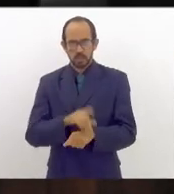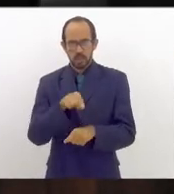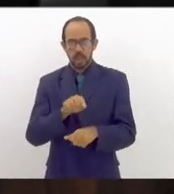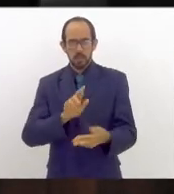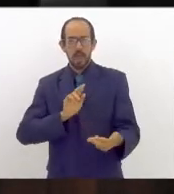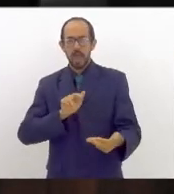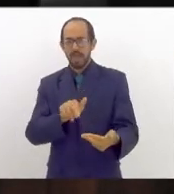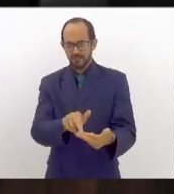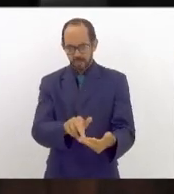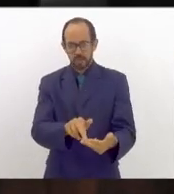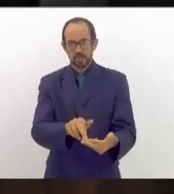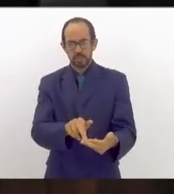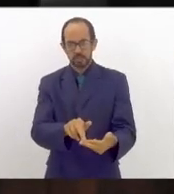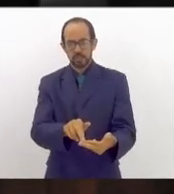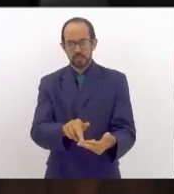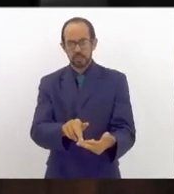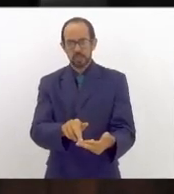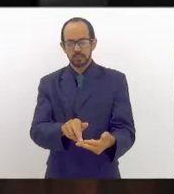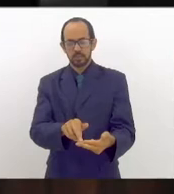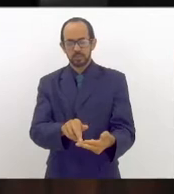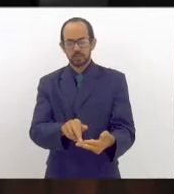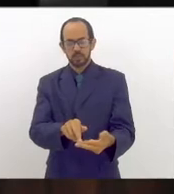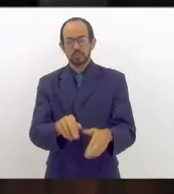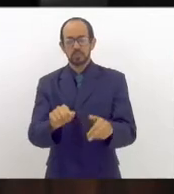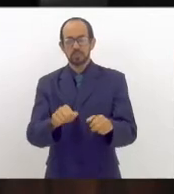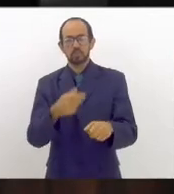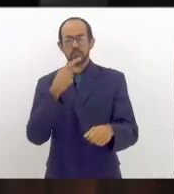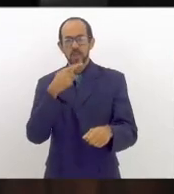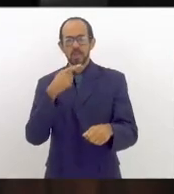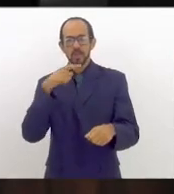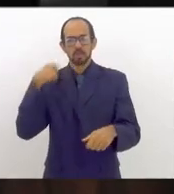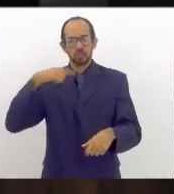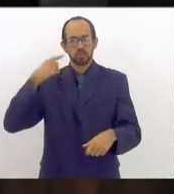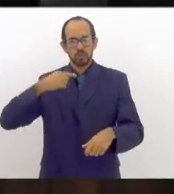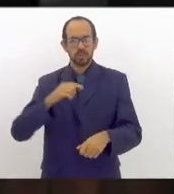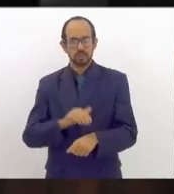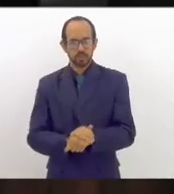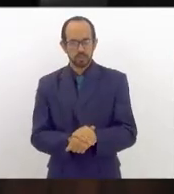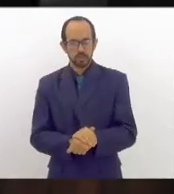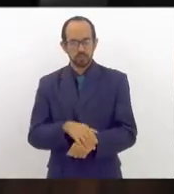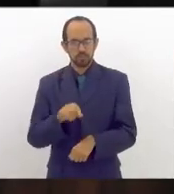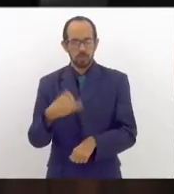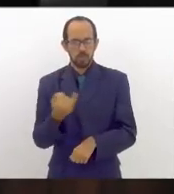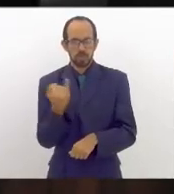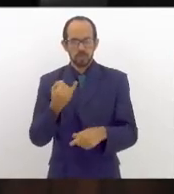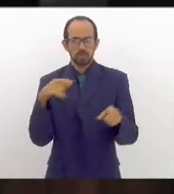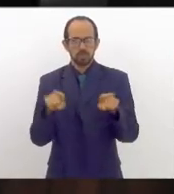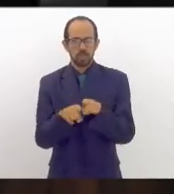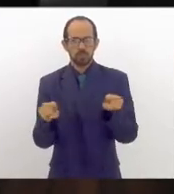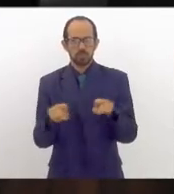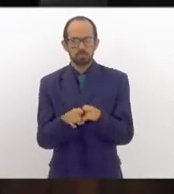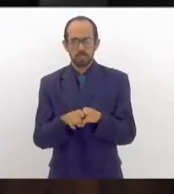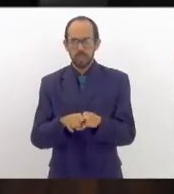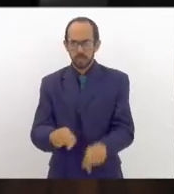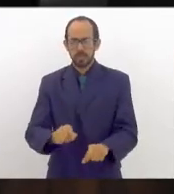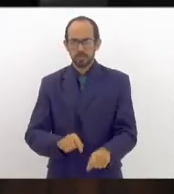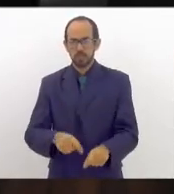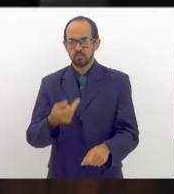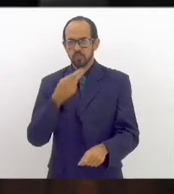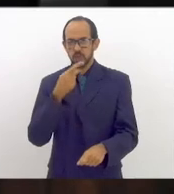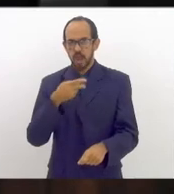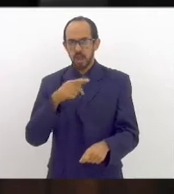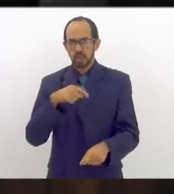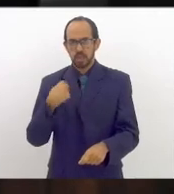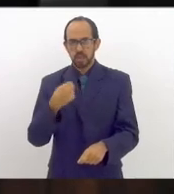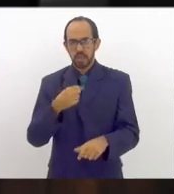referência quando se trata de advocacia importante aplicativo tem sido sua contribuição os